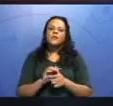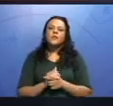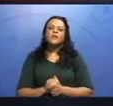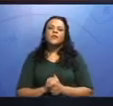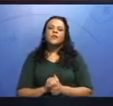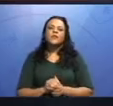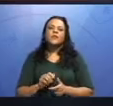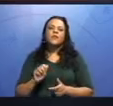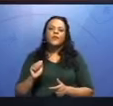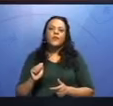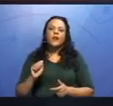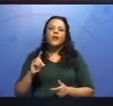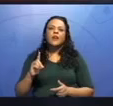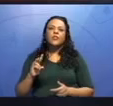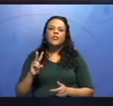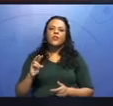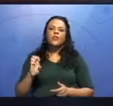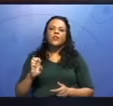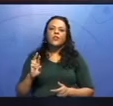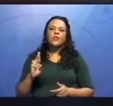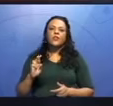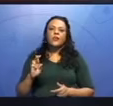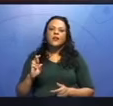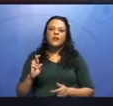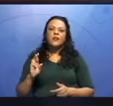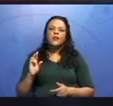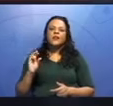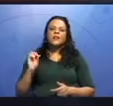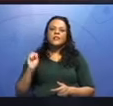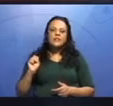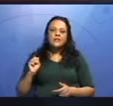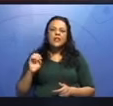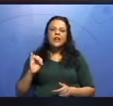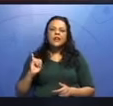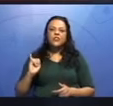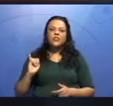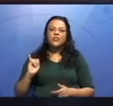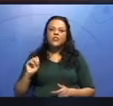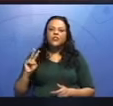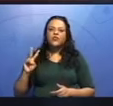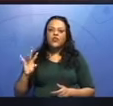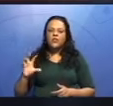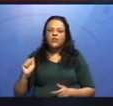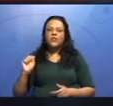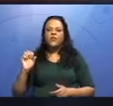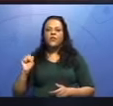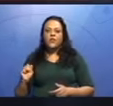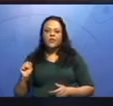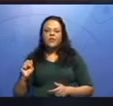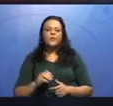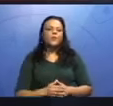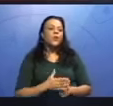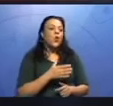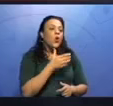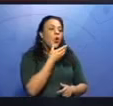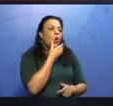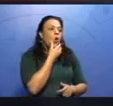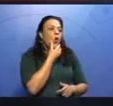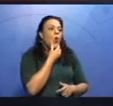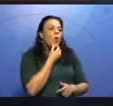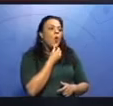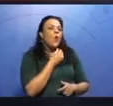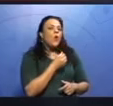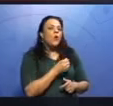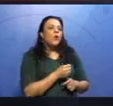conjunções coordenativas adversativas, são as minhas preferidas. O rapaz trabalha, mas estuda.